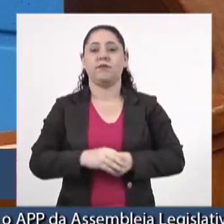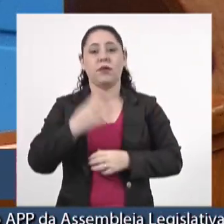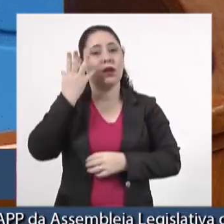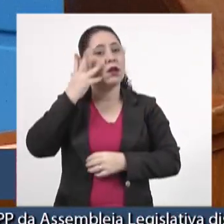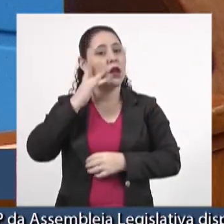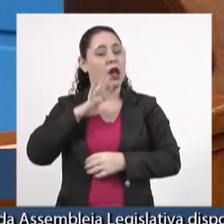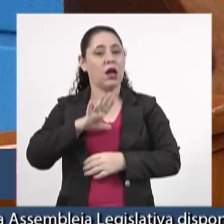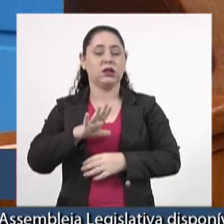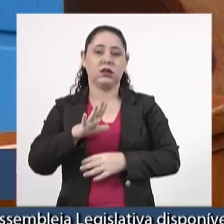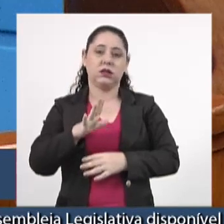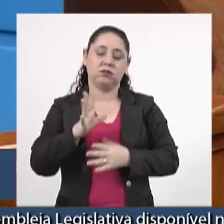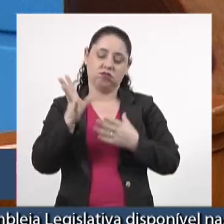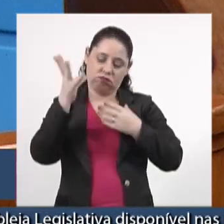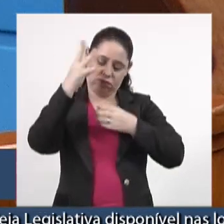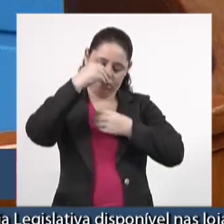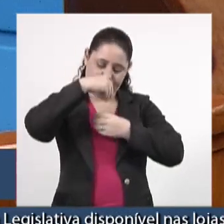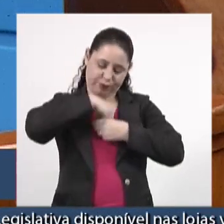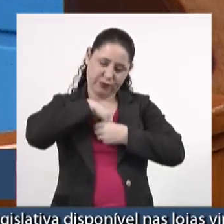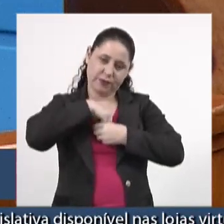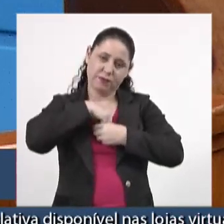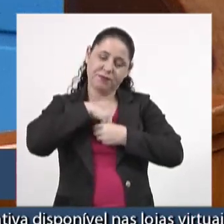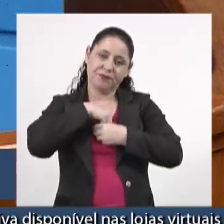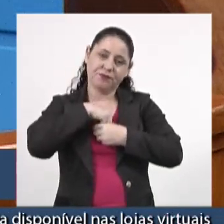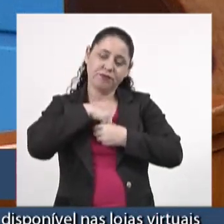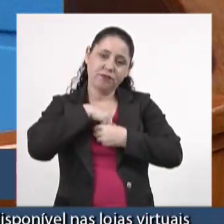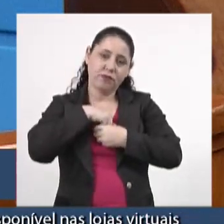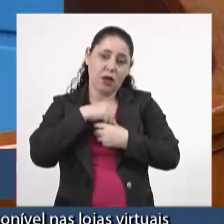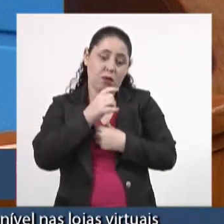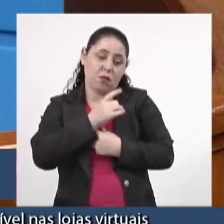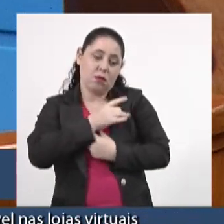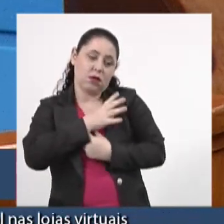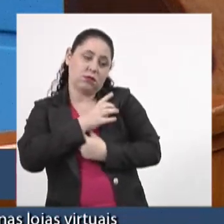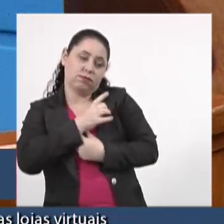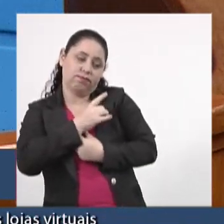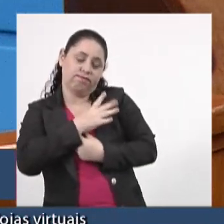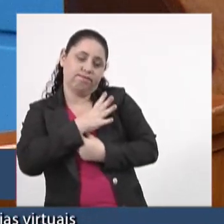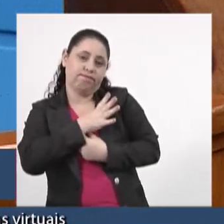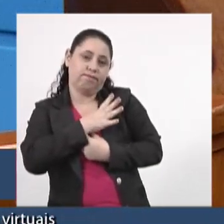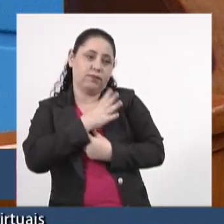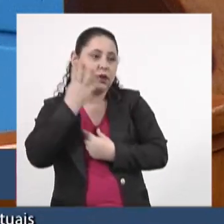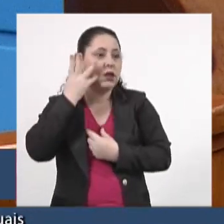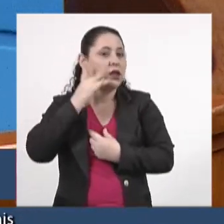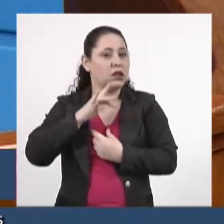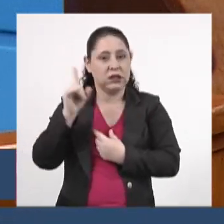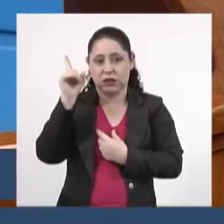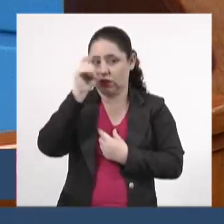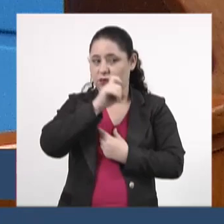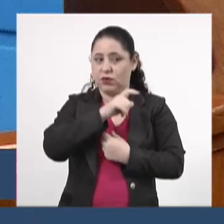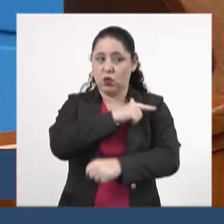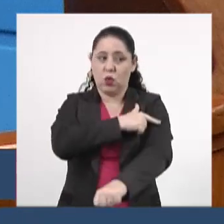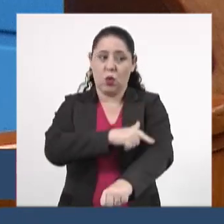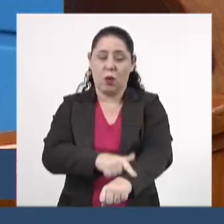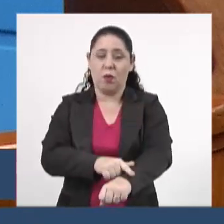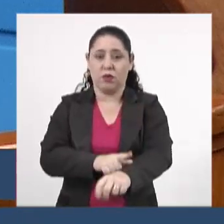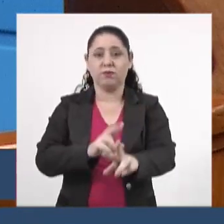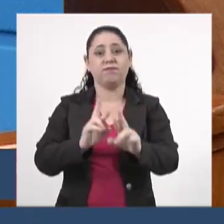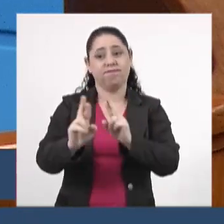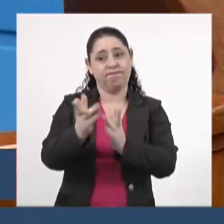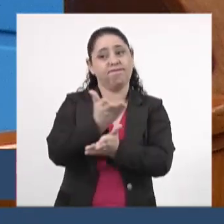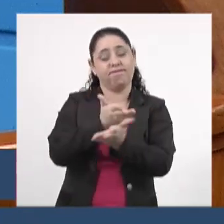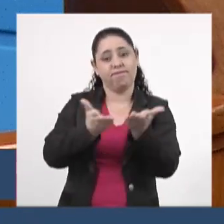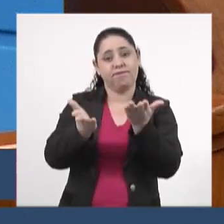crianças que carregam consigo muito medo, são crianças muito difíceis no comportamento,